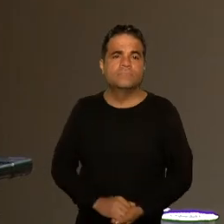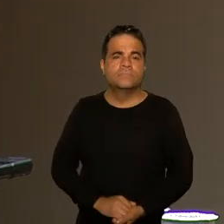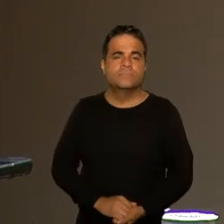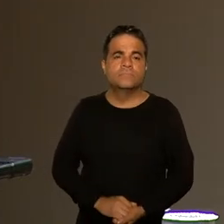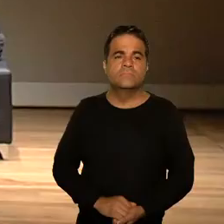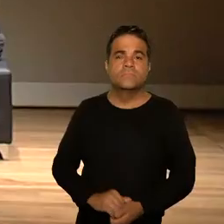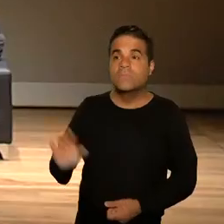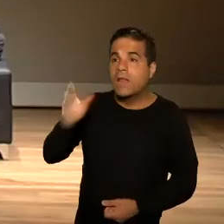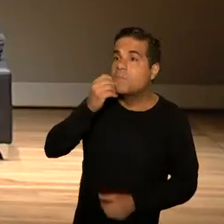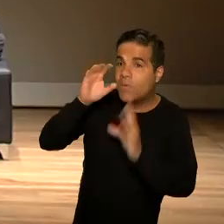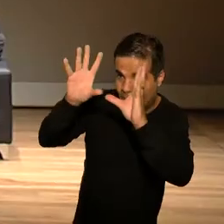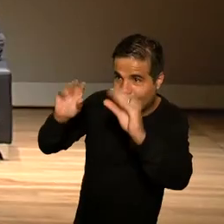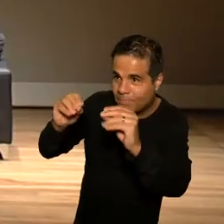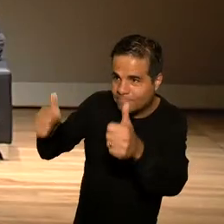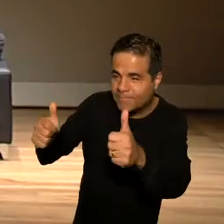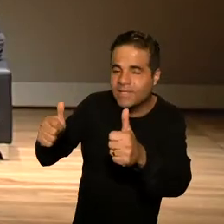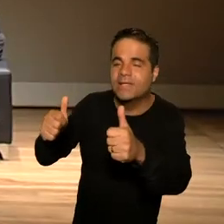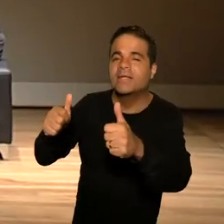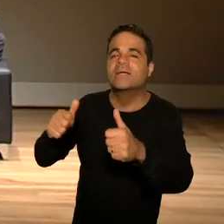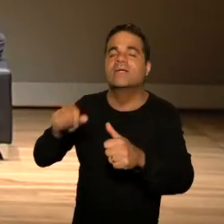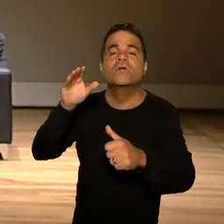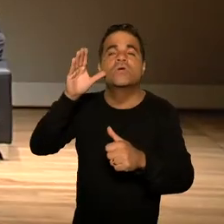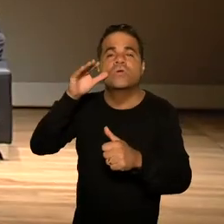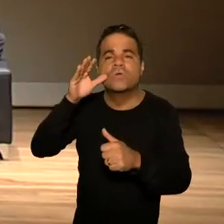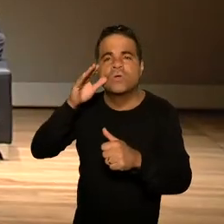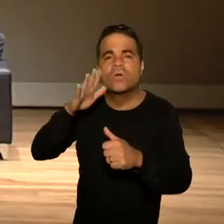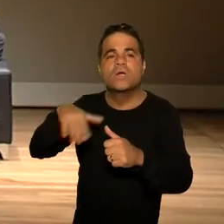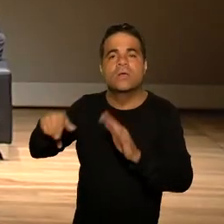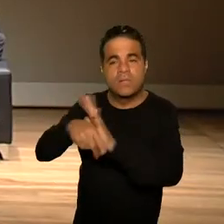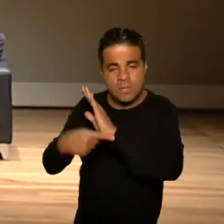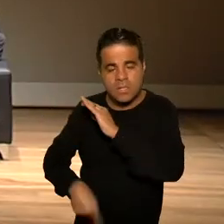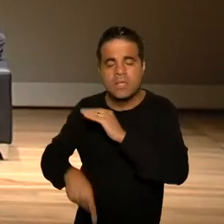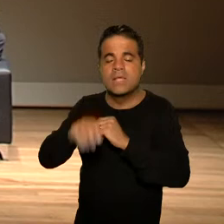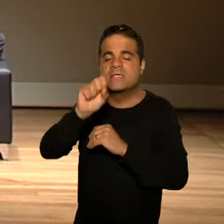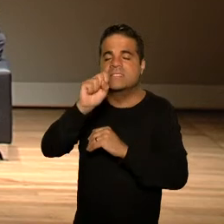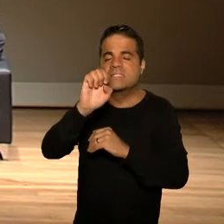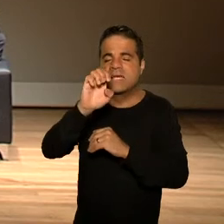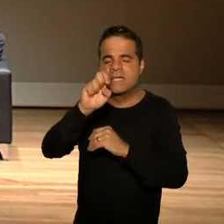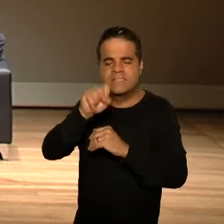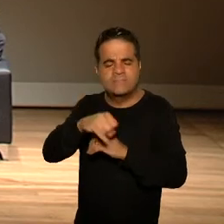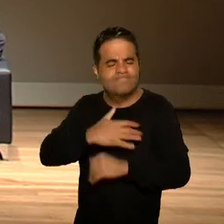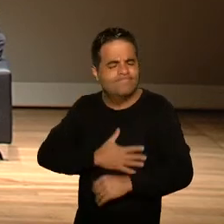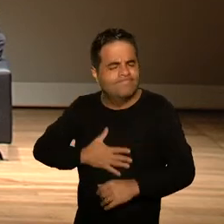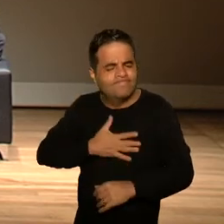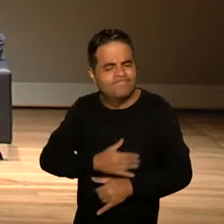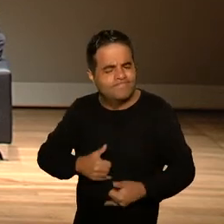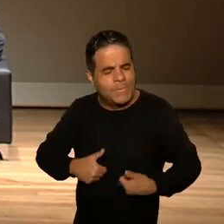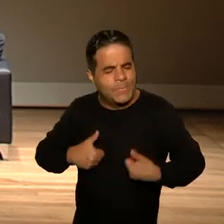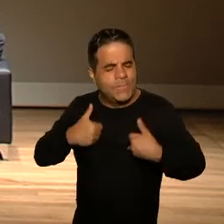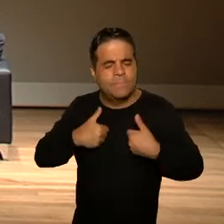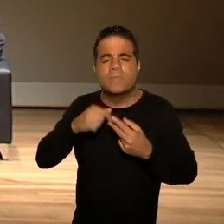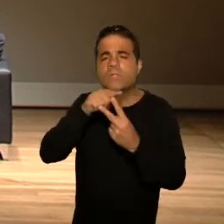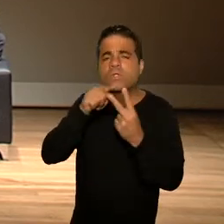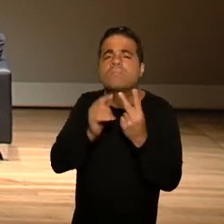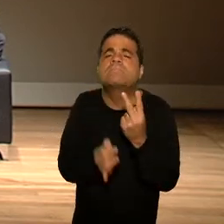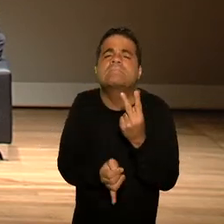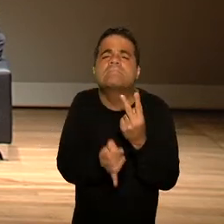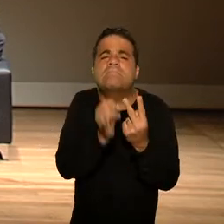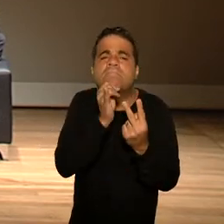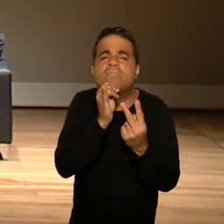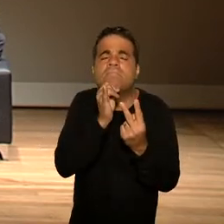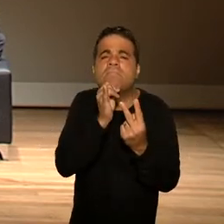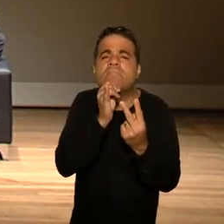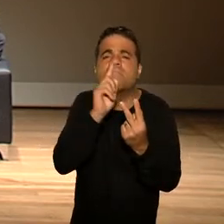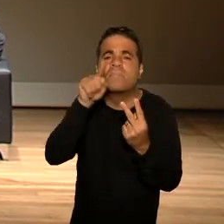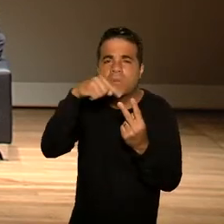Boa noite Boa noite Ricardo eu sou funcionário aqui do Sesi com muito orgulho e eu queria colocar dois exemplos para depois